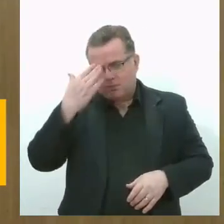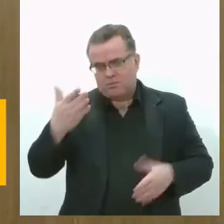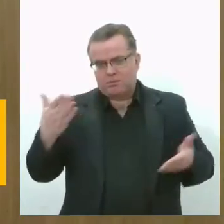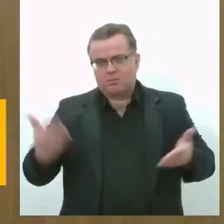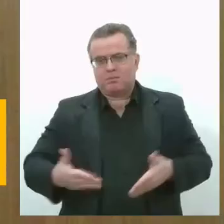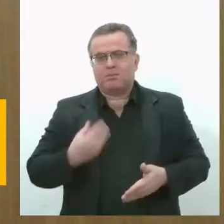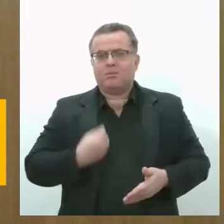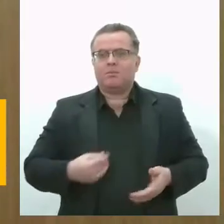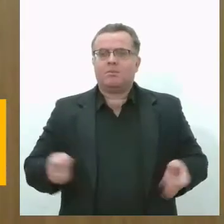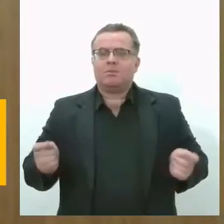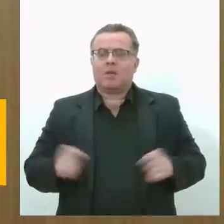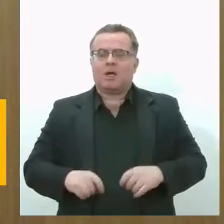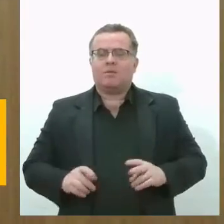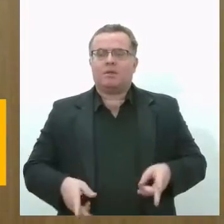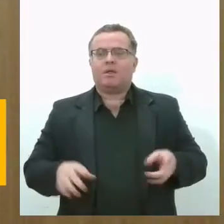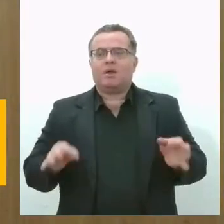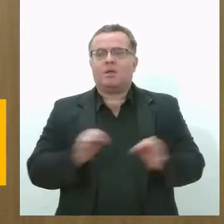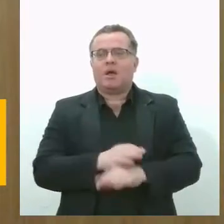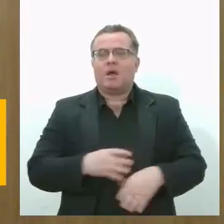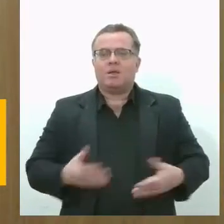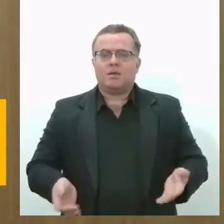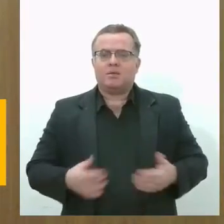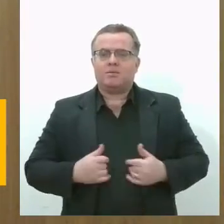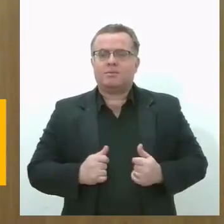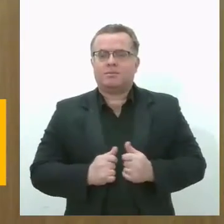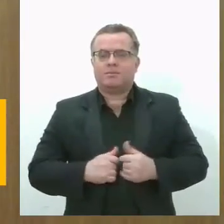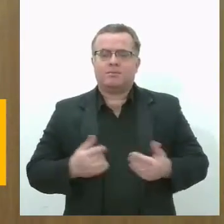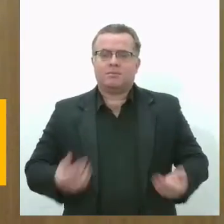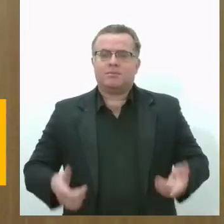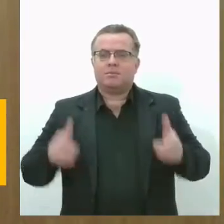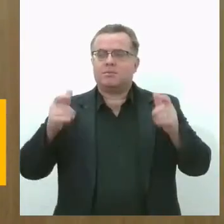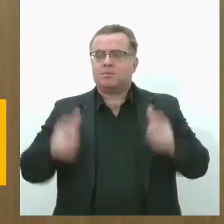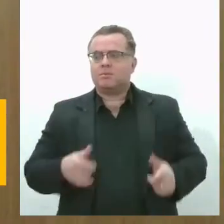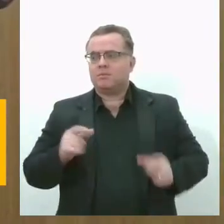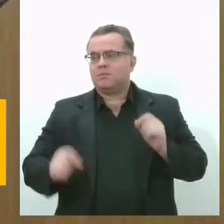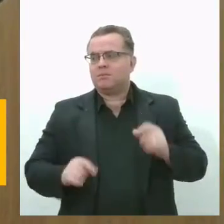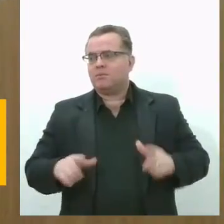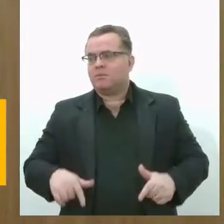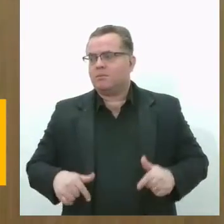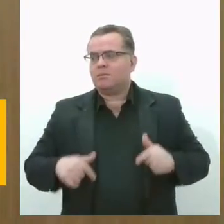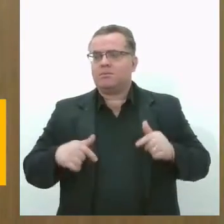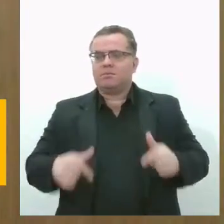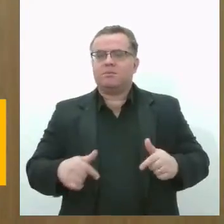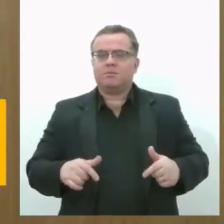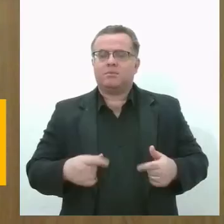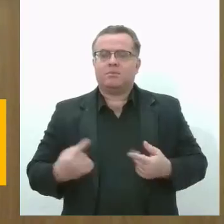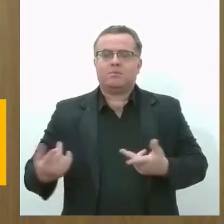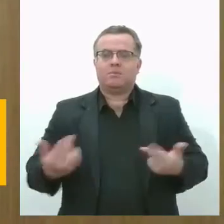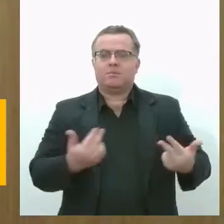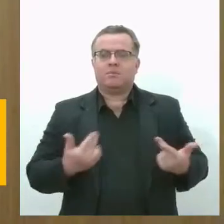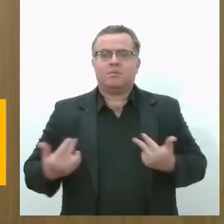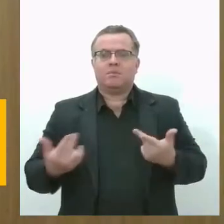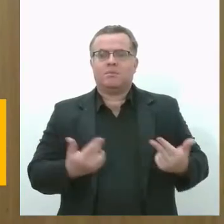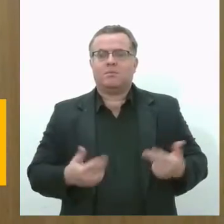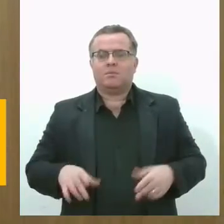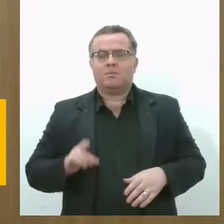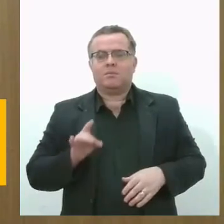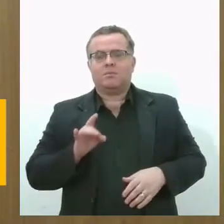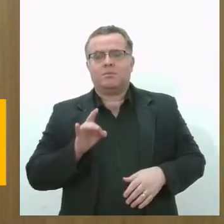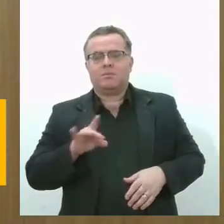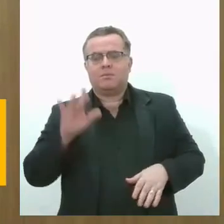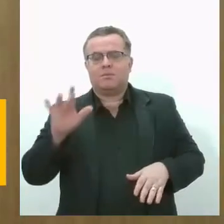Leste, primeira edição, e lembrar que essa é uma luta que é de todos nós, não só dos